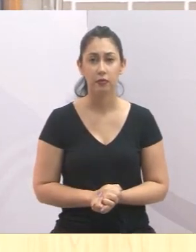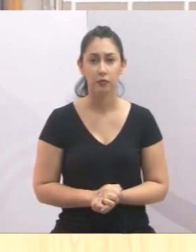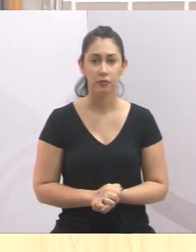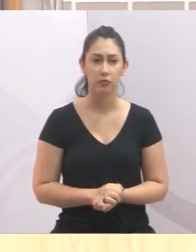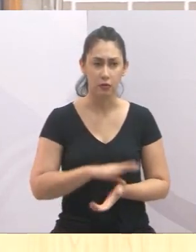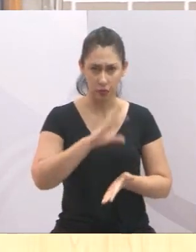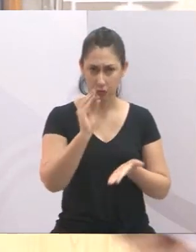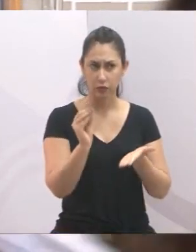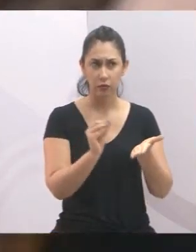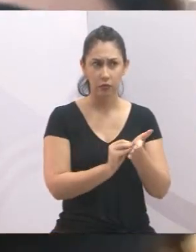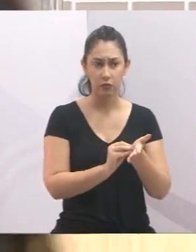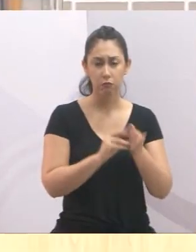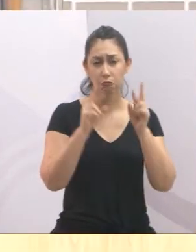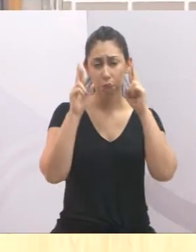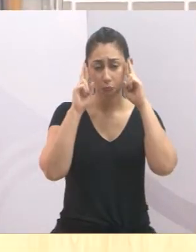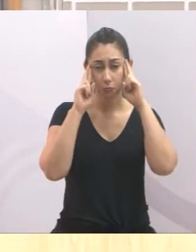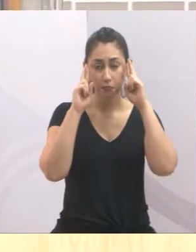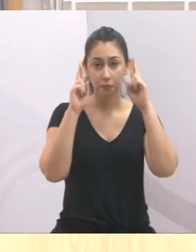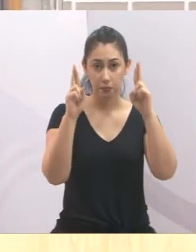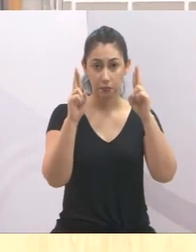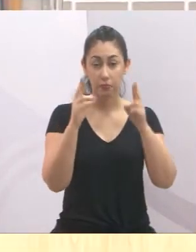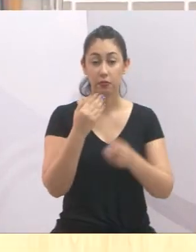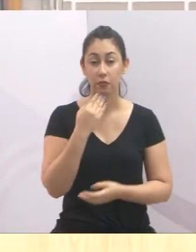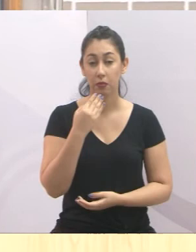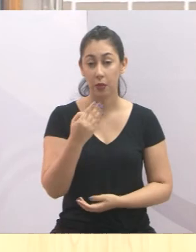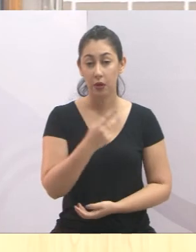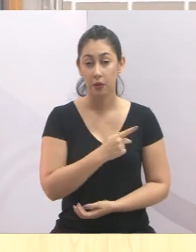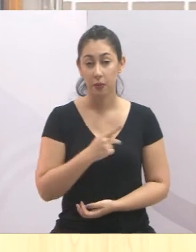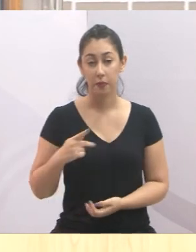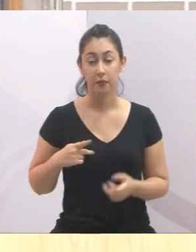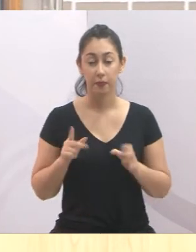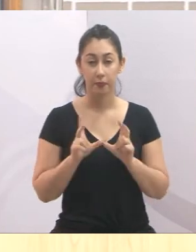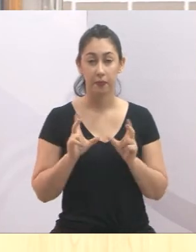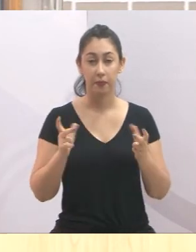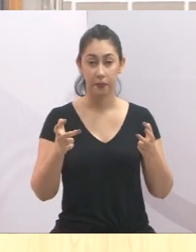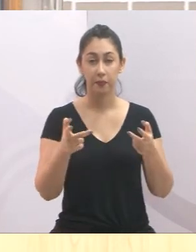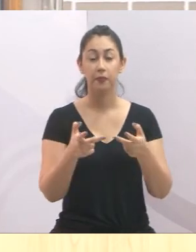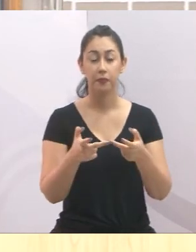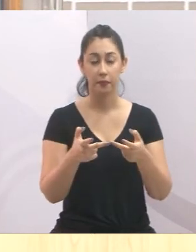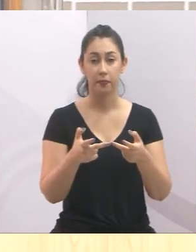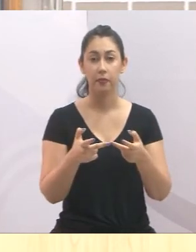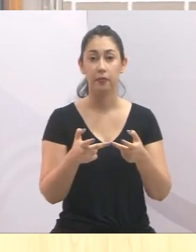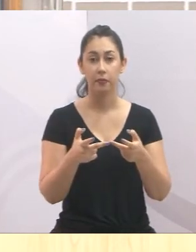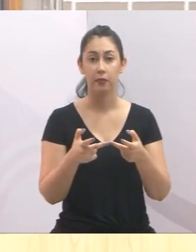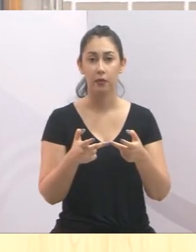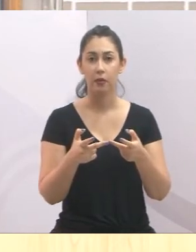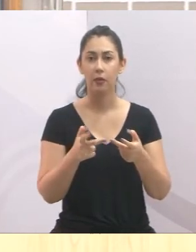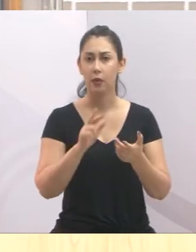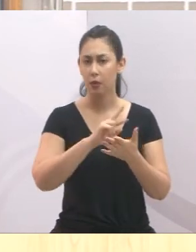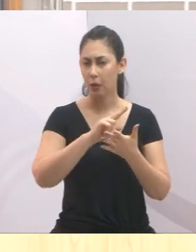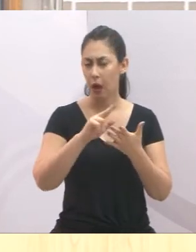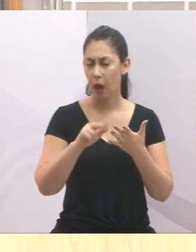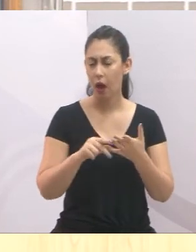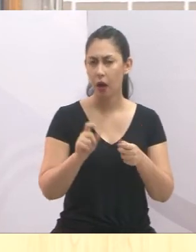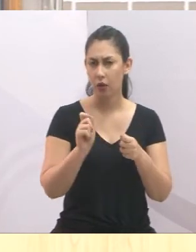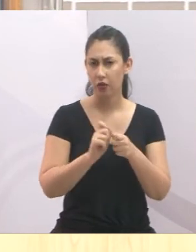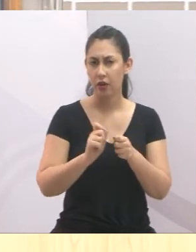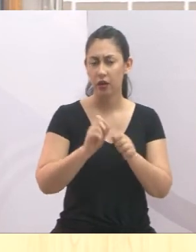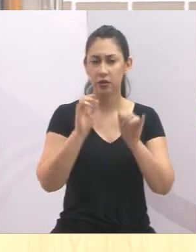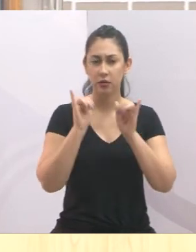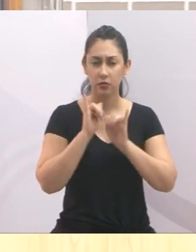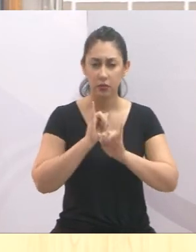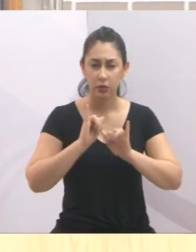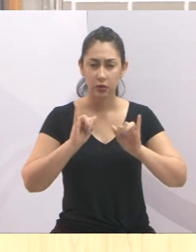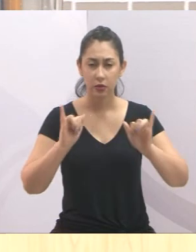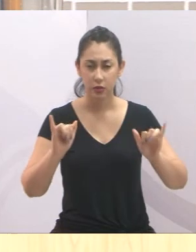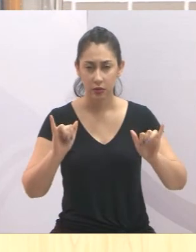registro, respeitosamente, requeiro ao presidente dessa casa que sejam adotadas providências habituais para a divulgação